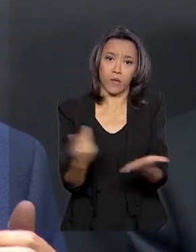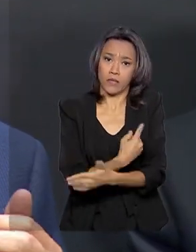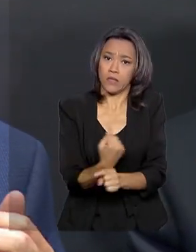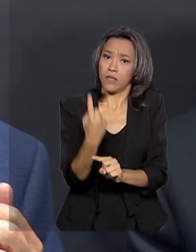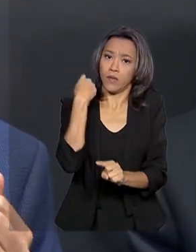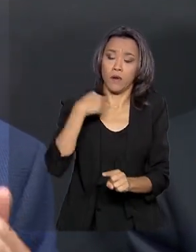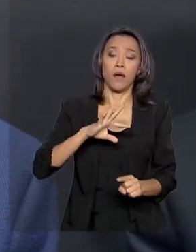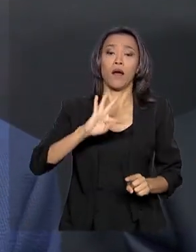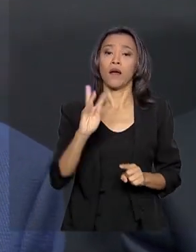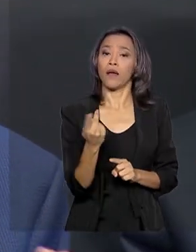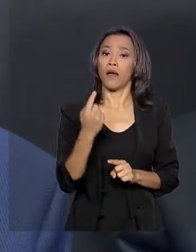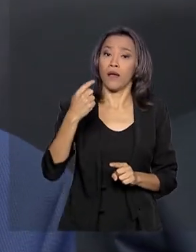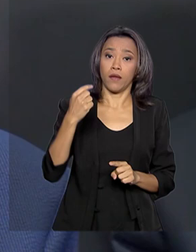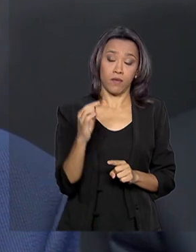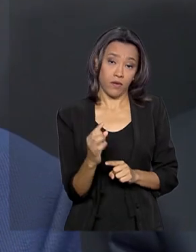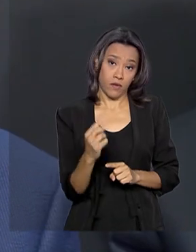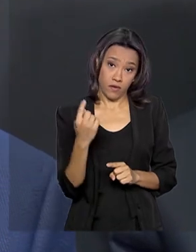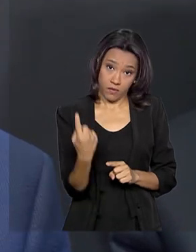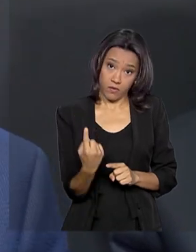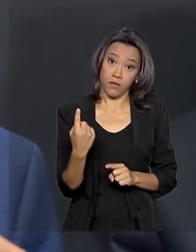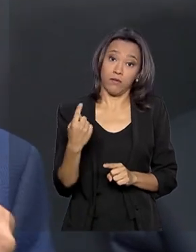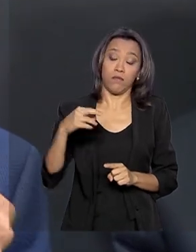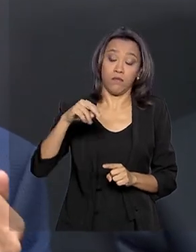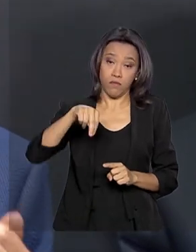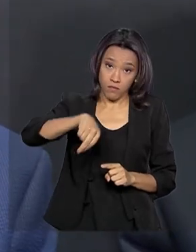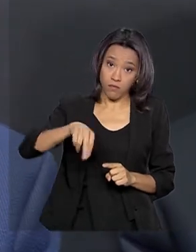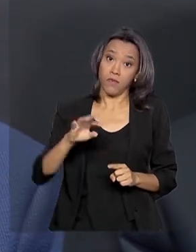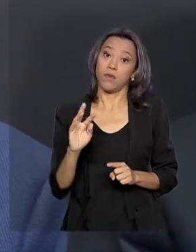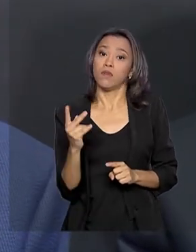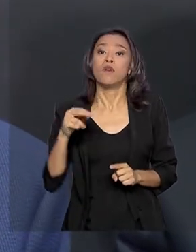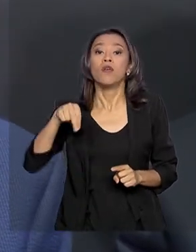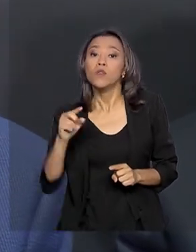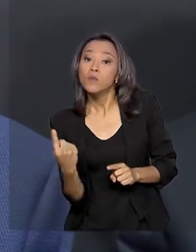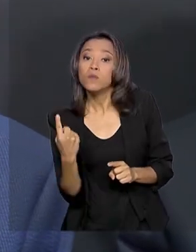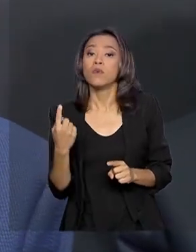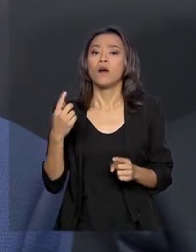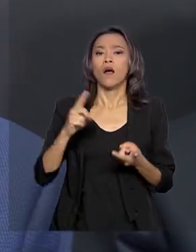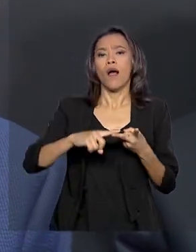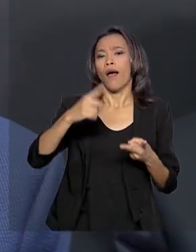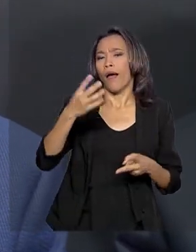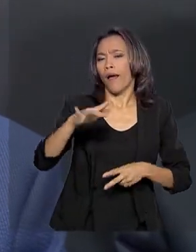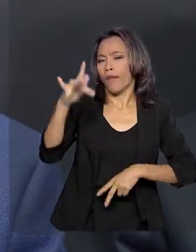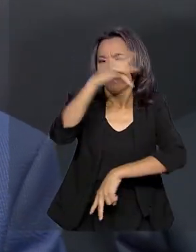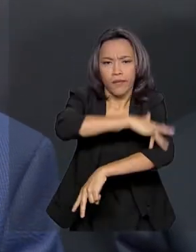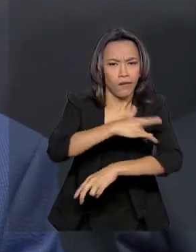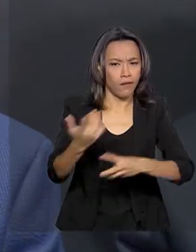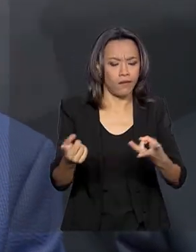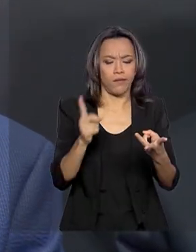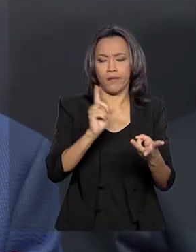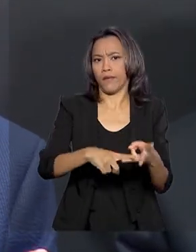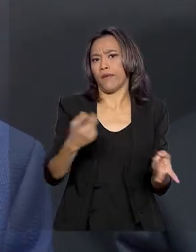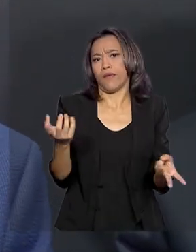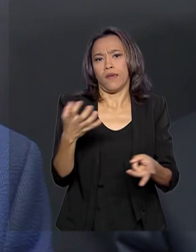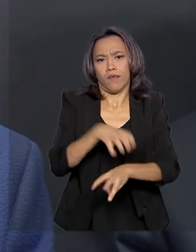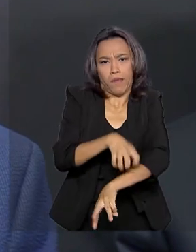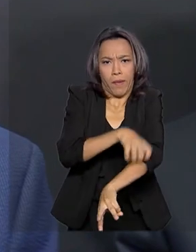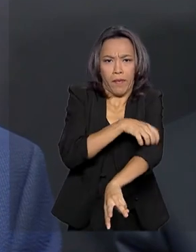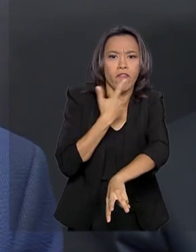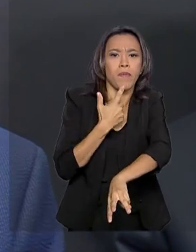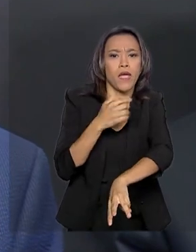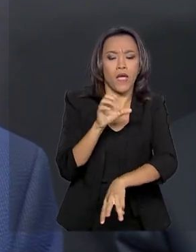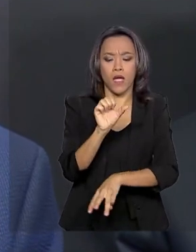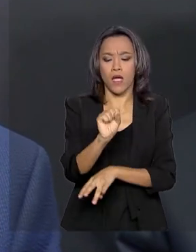vivemos isto com dengue continuamos a viver passamos por isso como sarampo então é nós